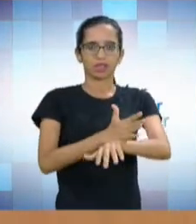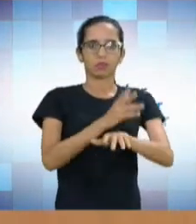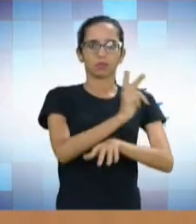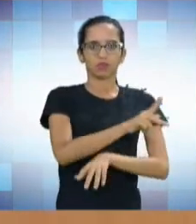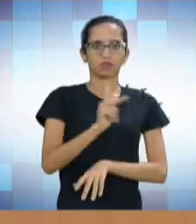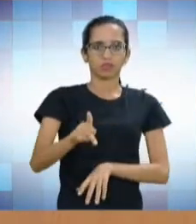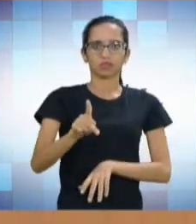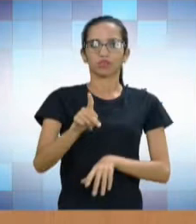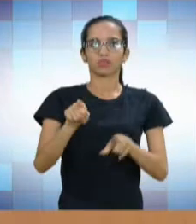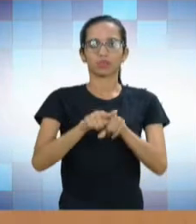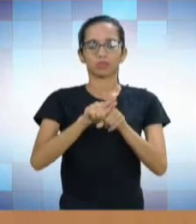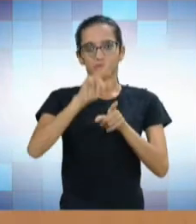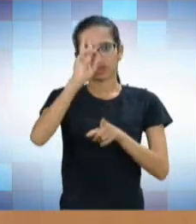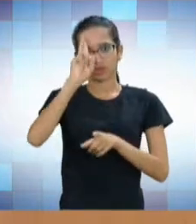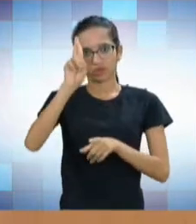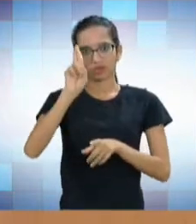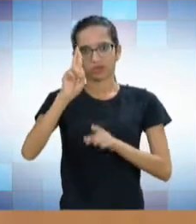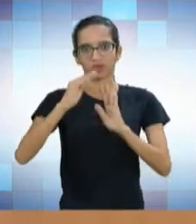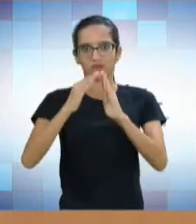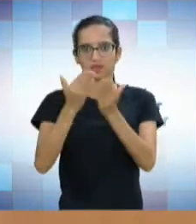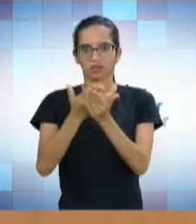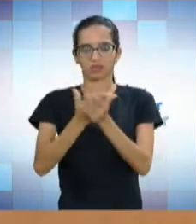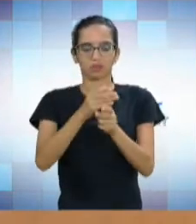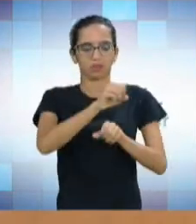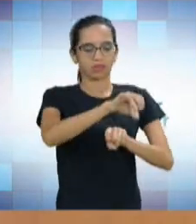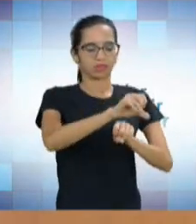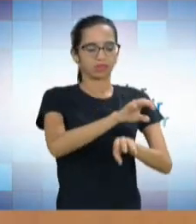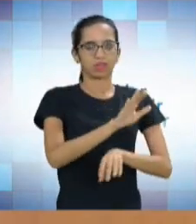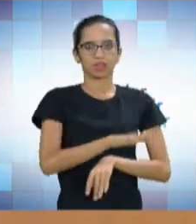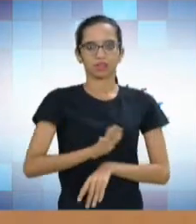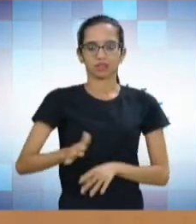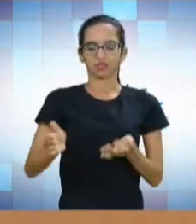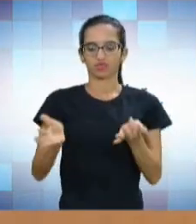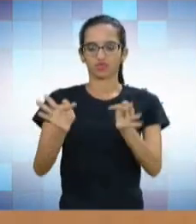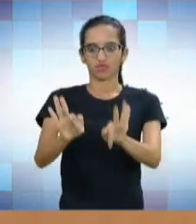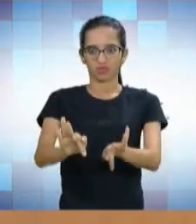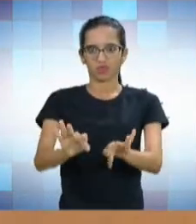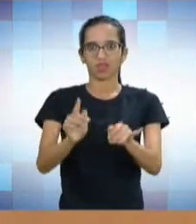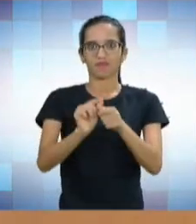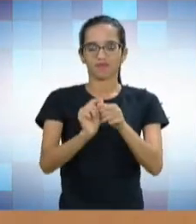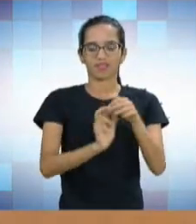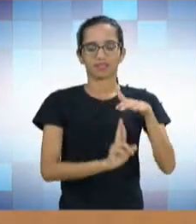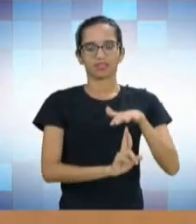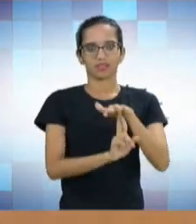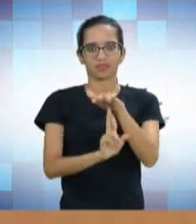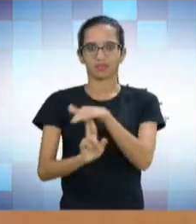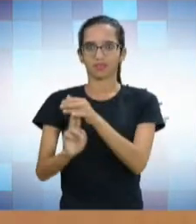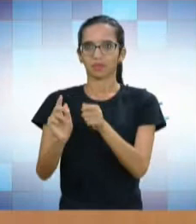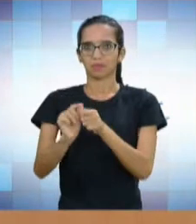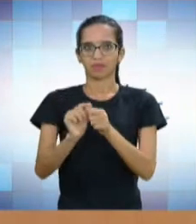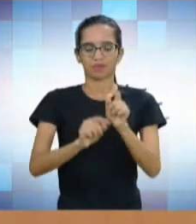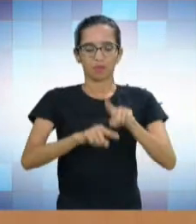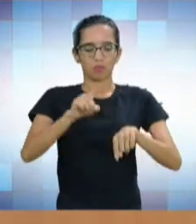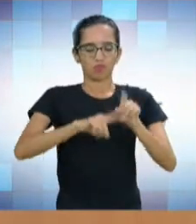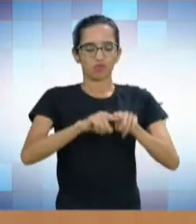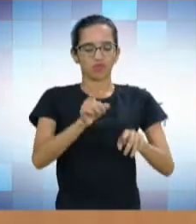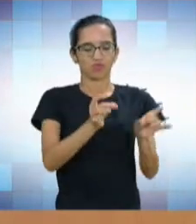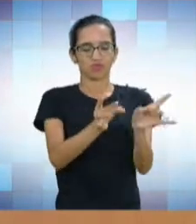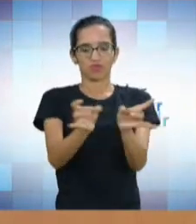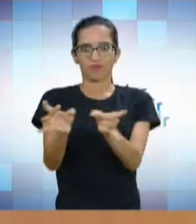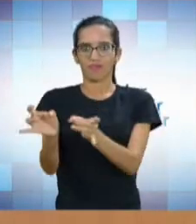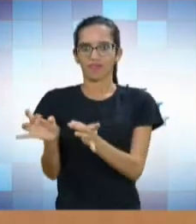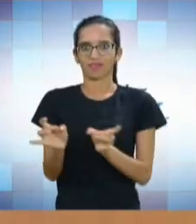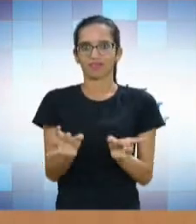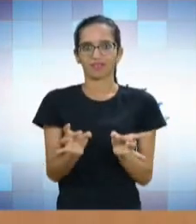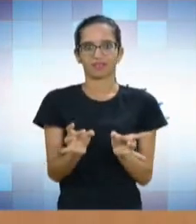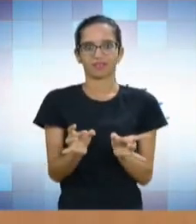diretores para ensinar às crianças no final do do projeto eles fazem uma feira para comercializar aqueles produtos que foram